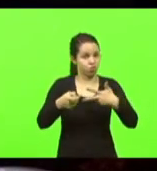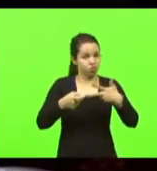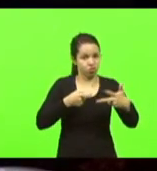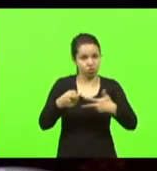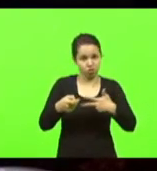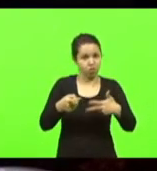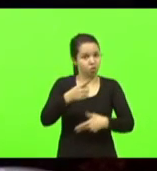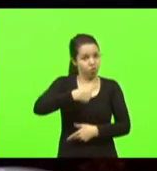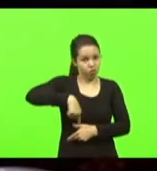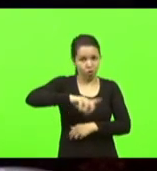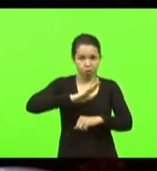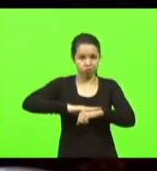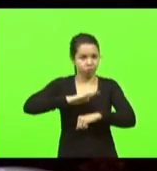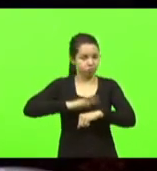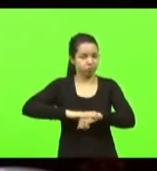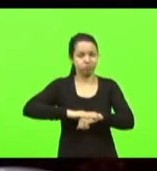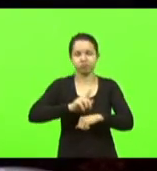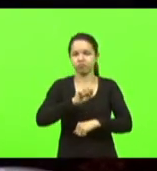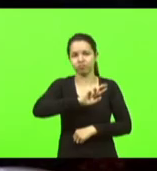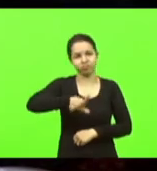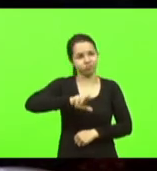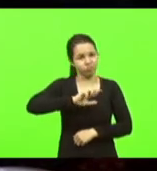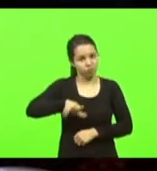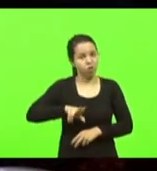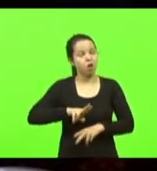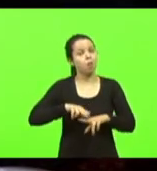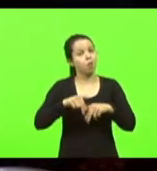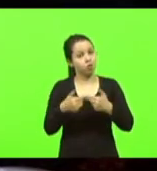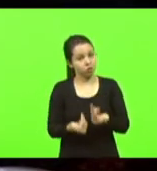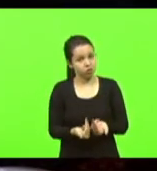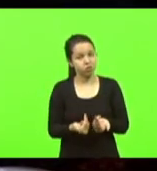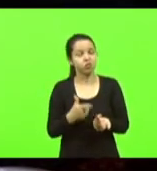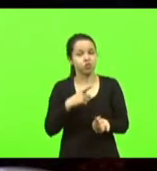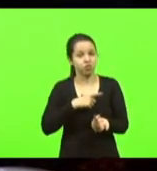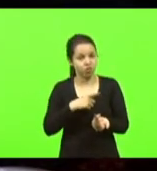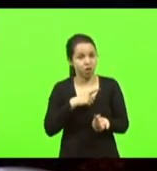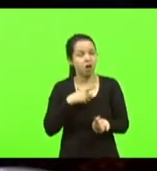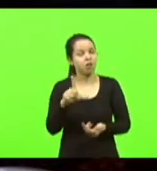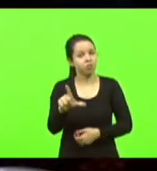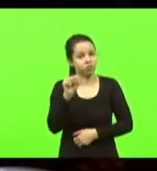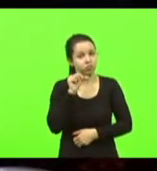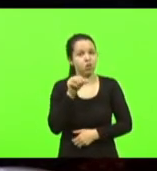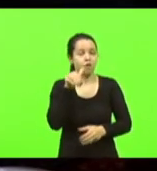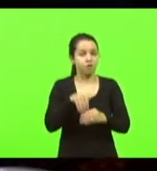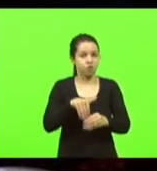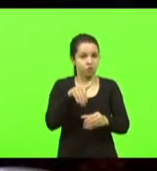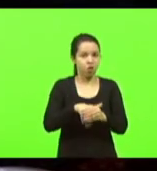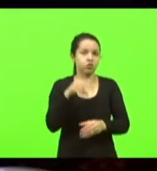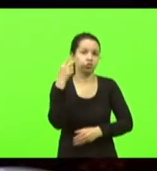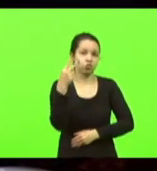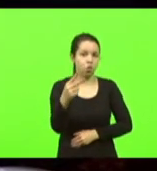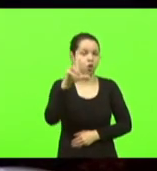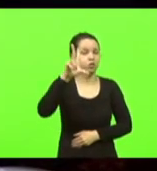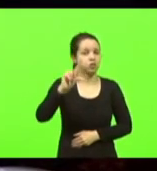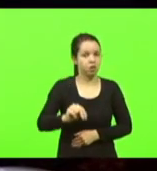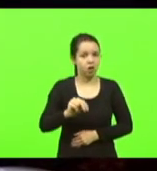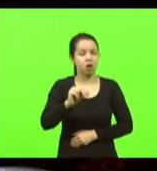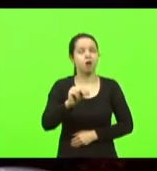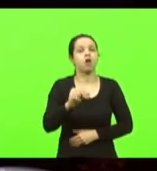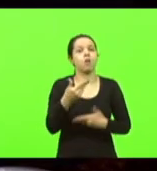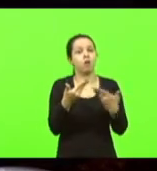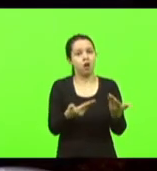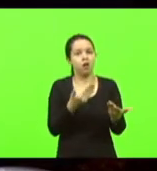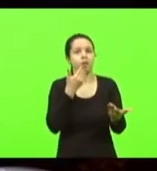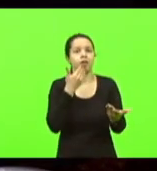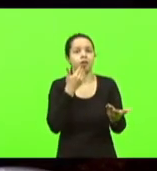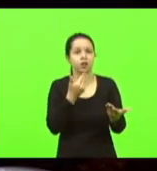nossa parlamentar por já termos uma alternativa eu peço aqui o voto dois não ao presente requerimento